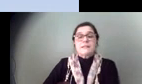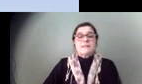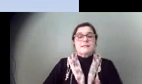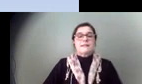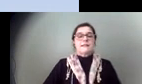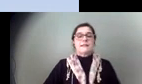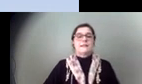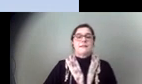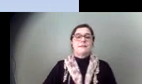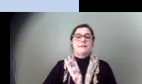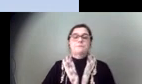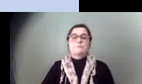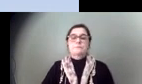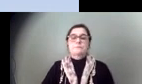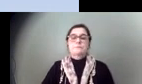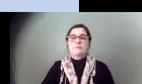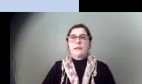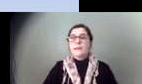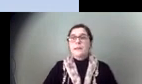gente precisa, né,